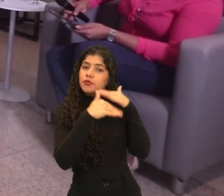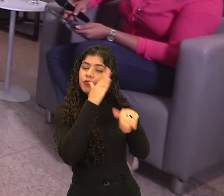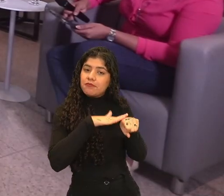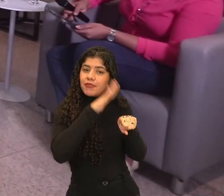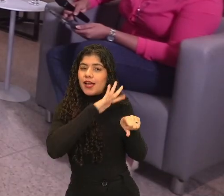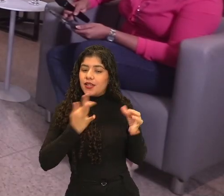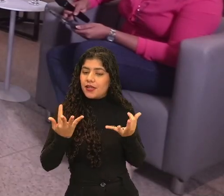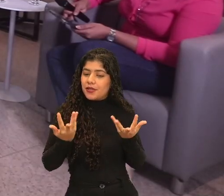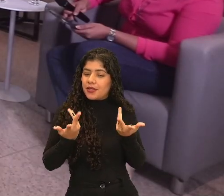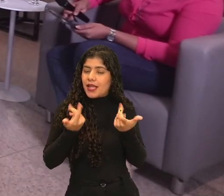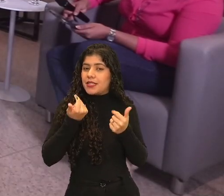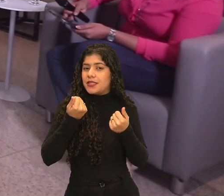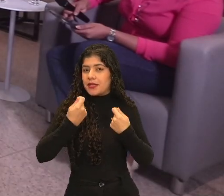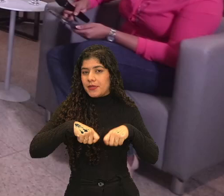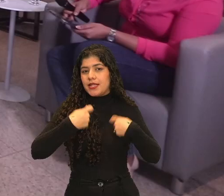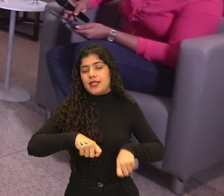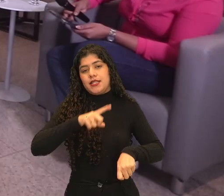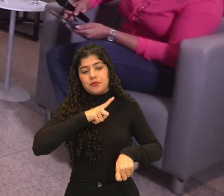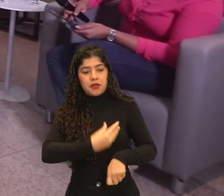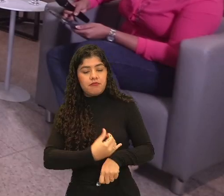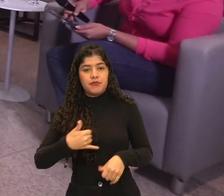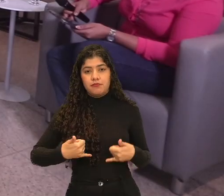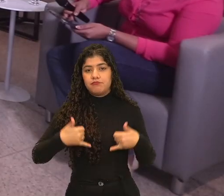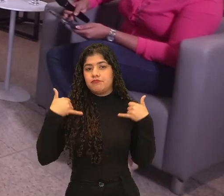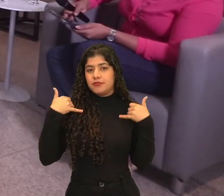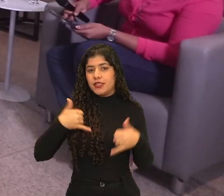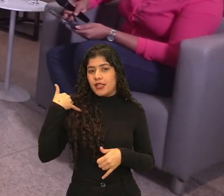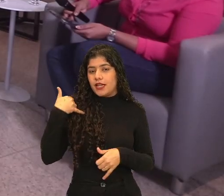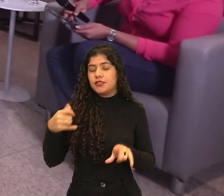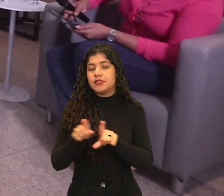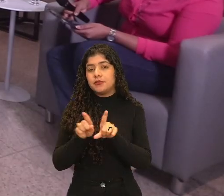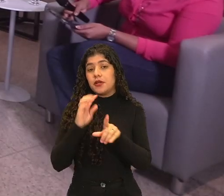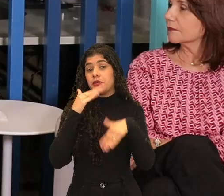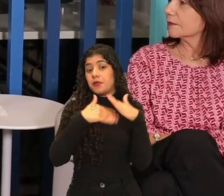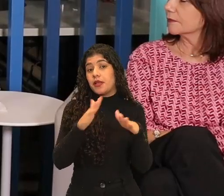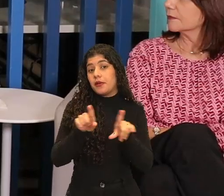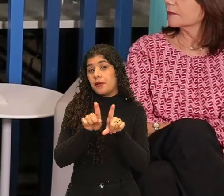as habilidades que são necessárias para cada faixa etária, né? Melhor vai ser o seu desempenho